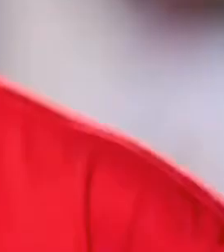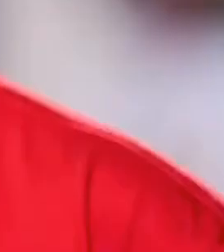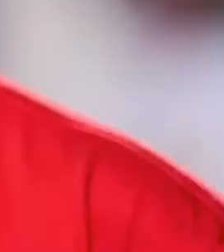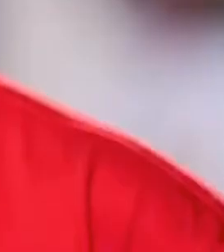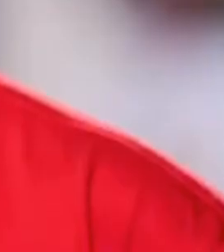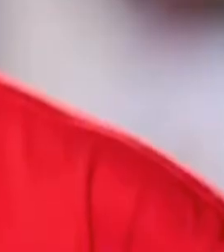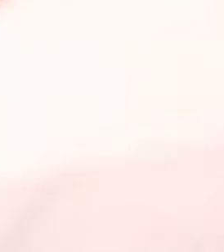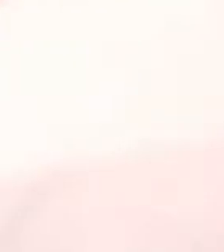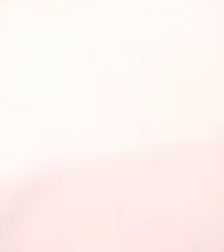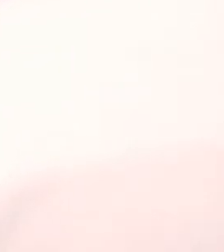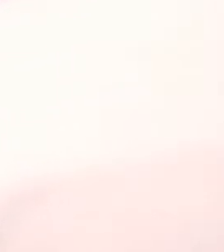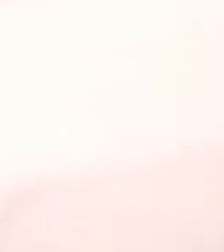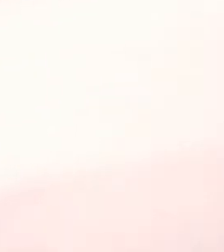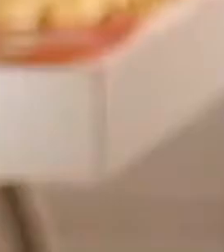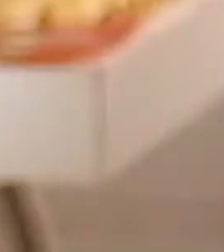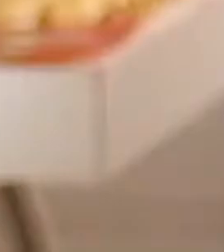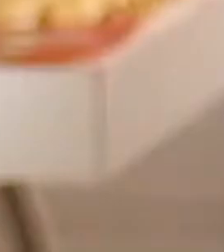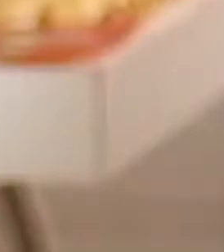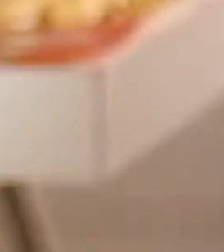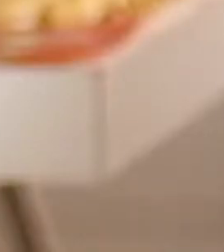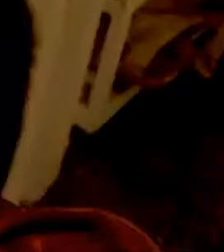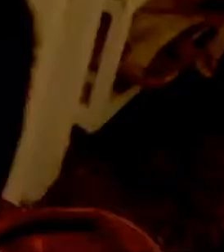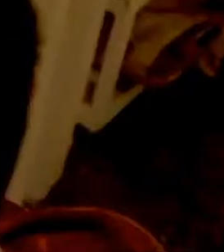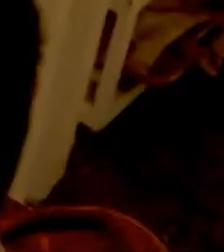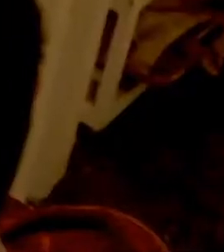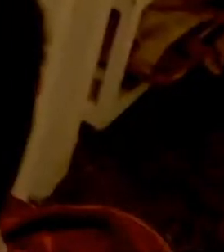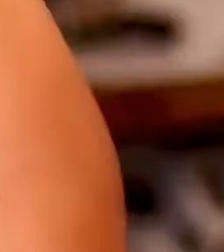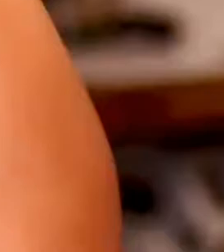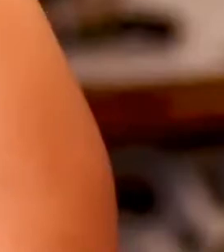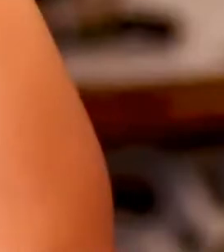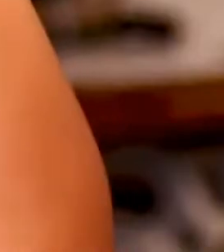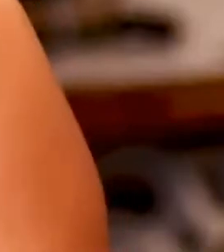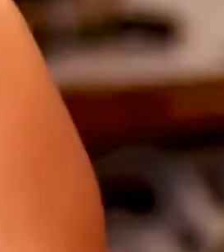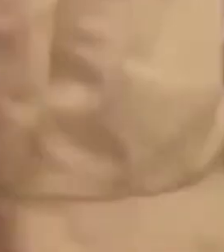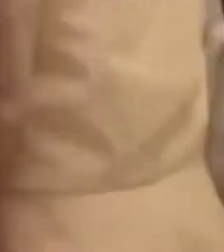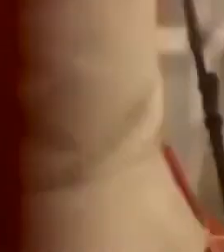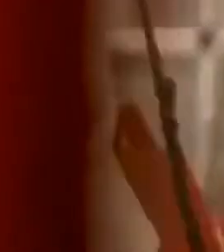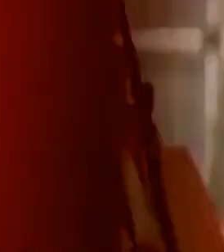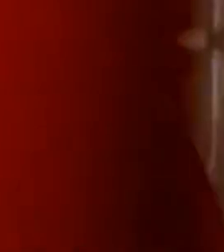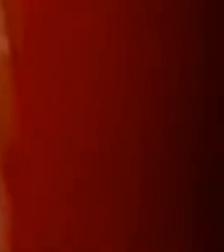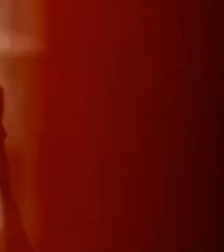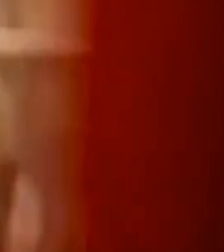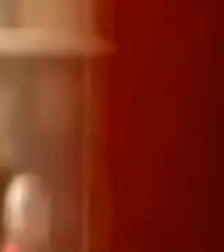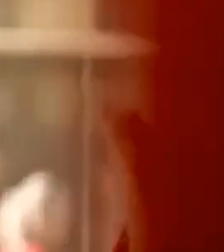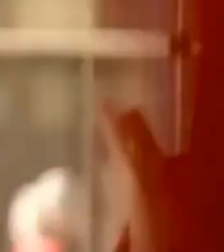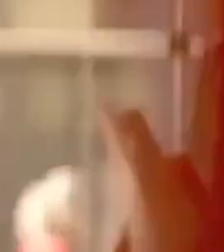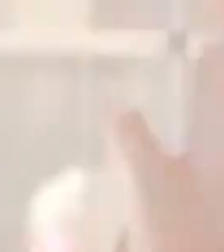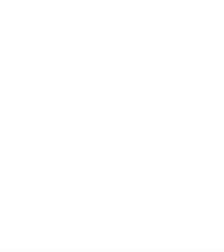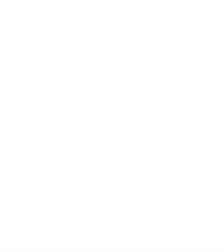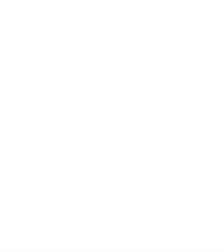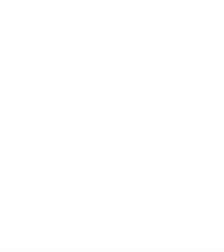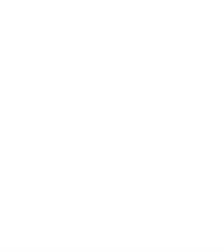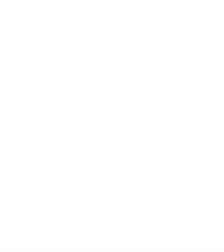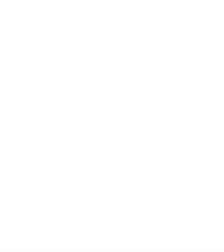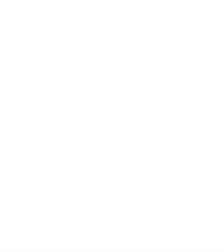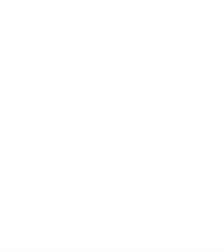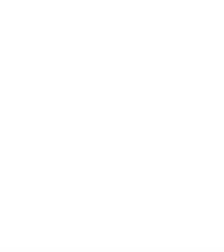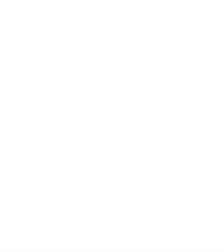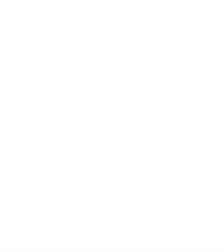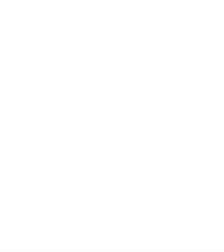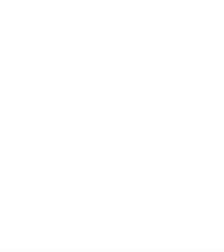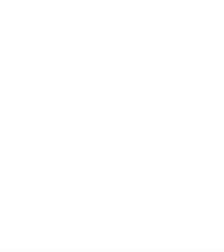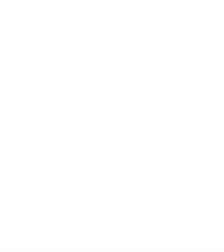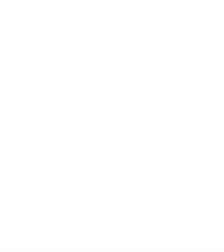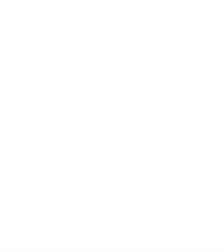movimentar. Porque o Banco do Nordeste está em todo lugar em que o empreendedorismo está. Banco do